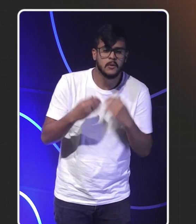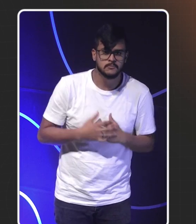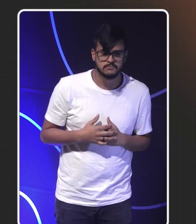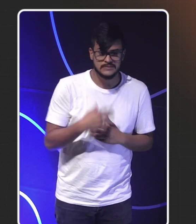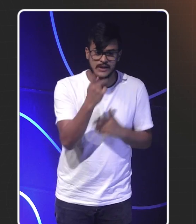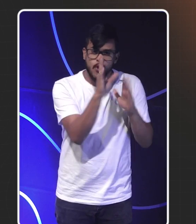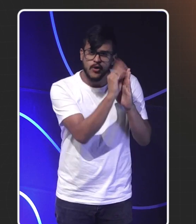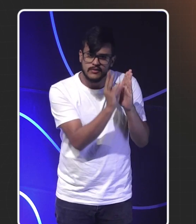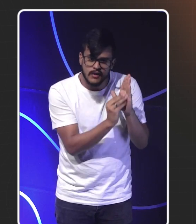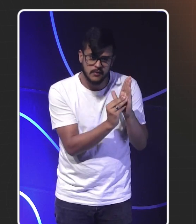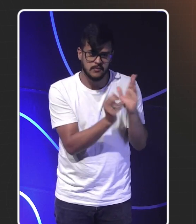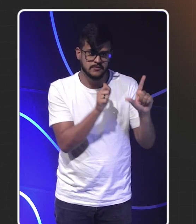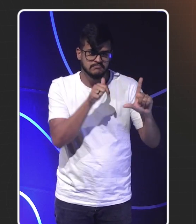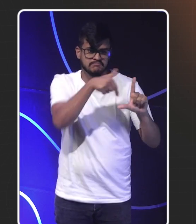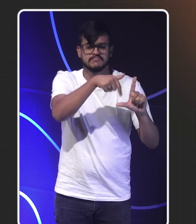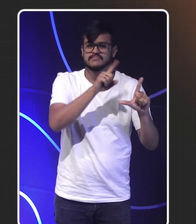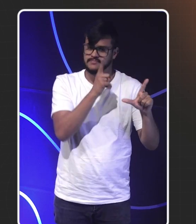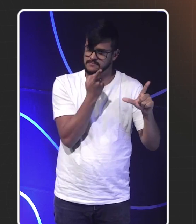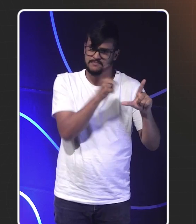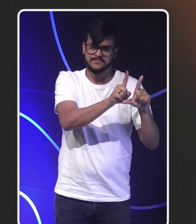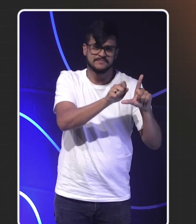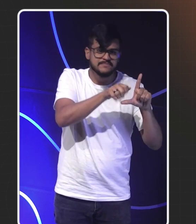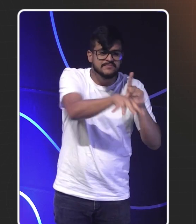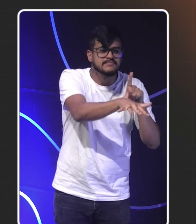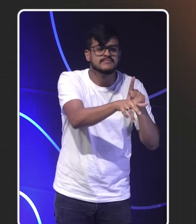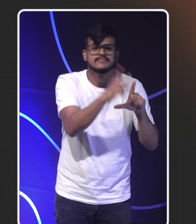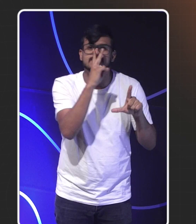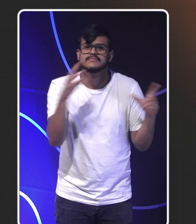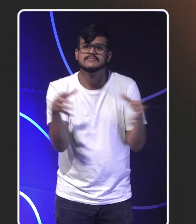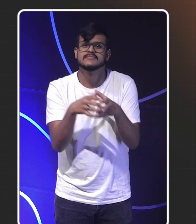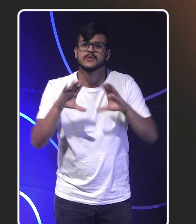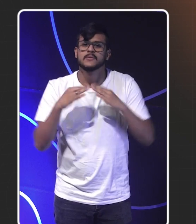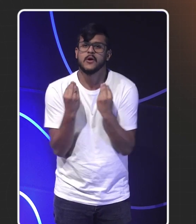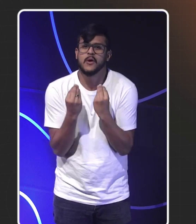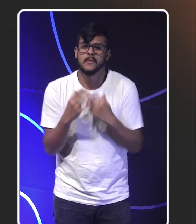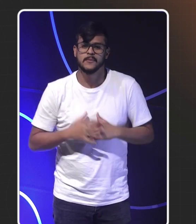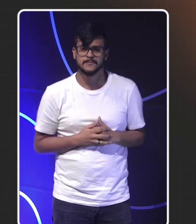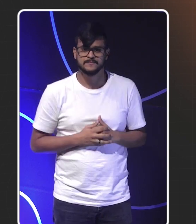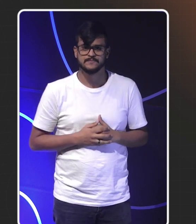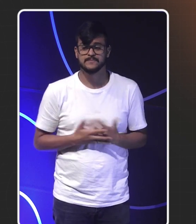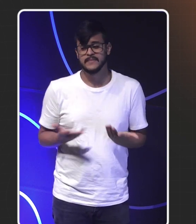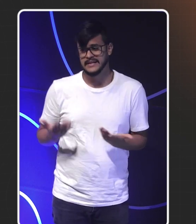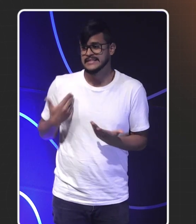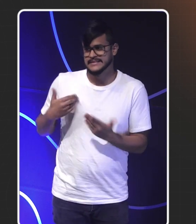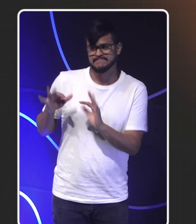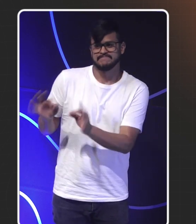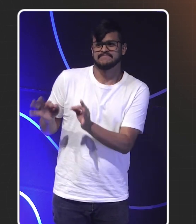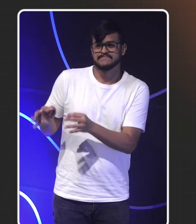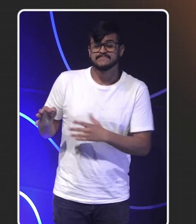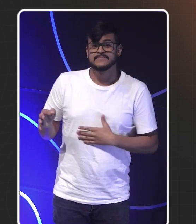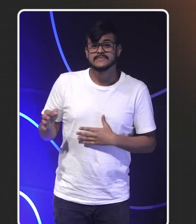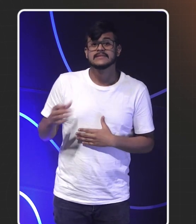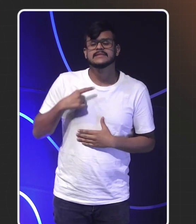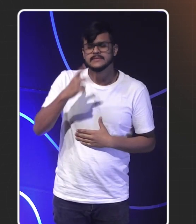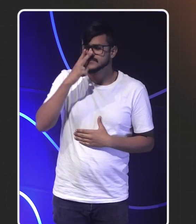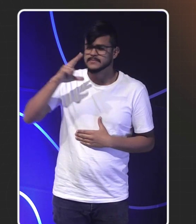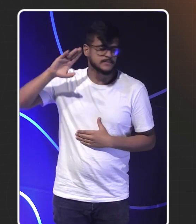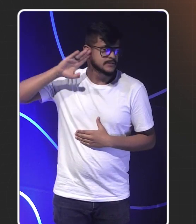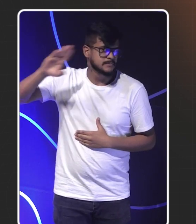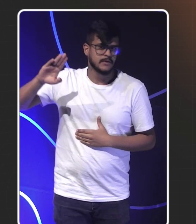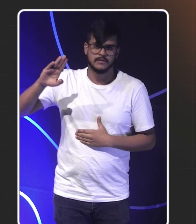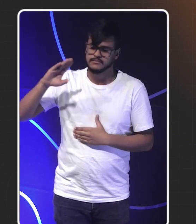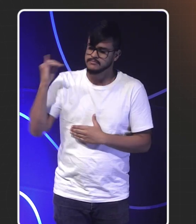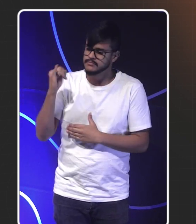você gera com a sua comunidade? Pois é. Eu foco muito na questão da